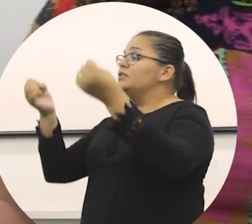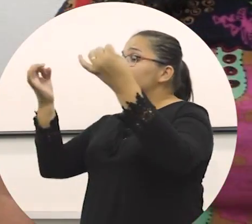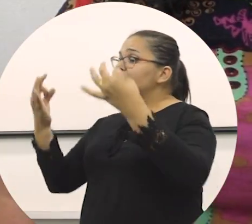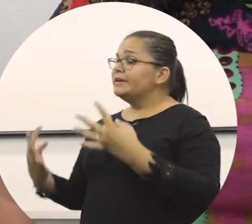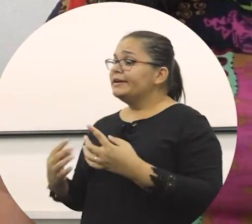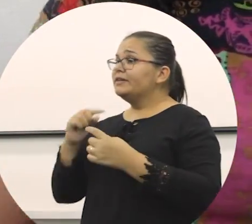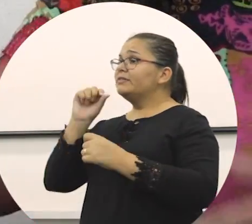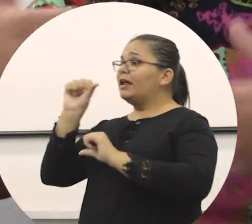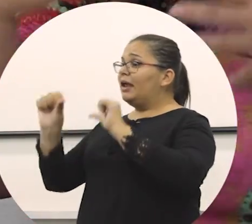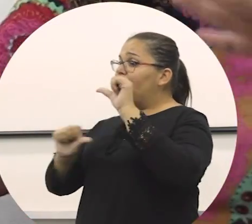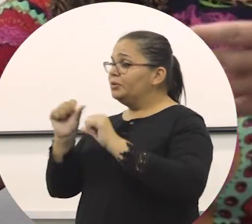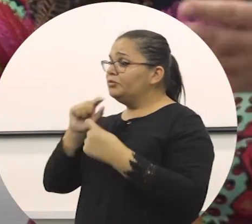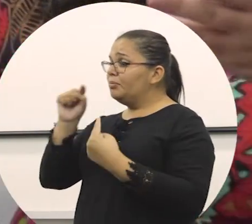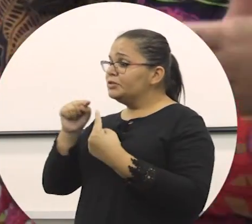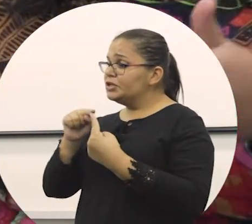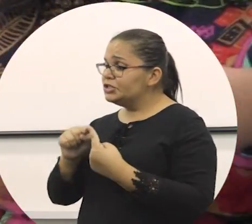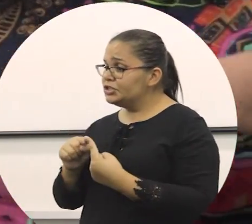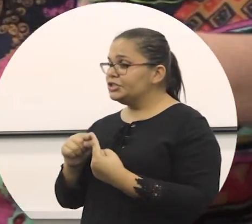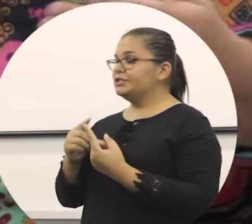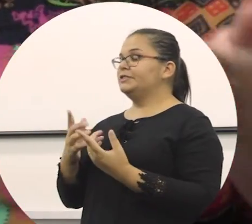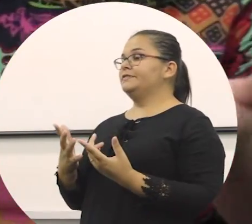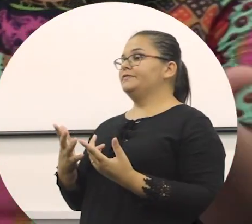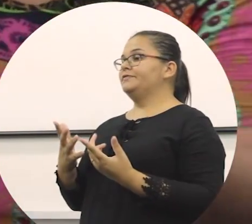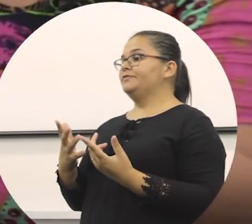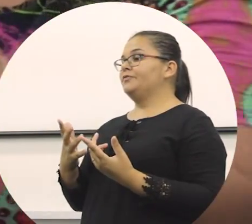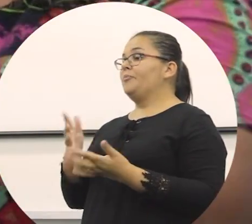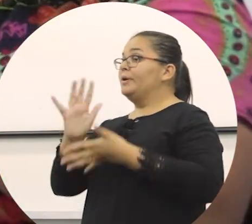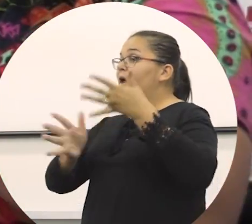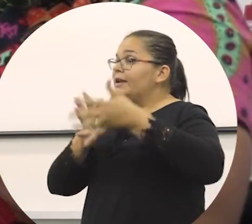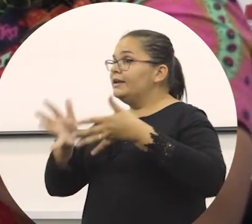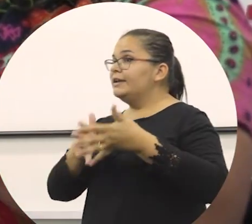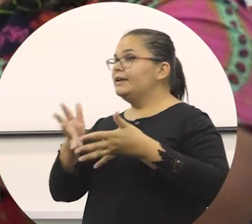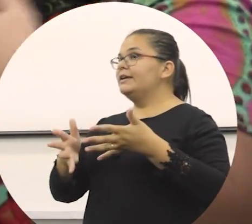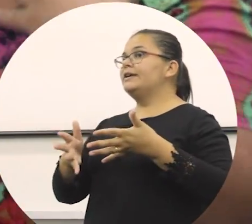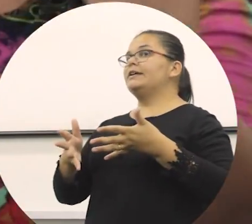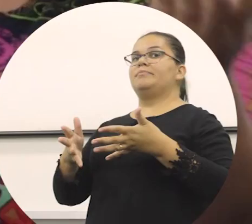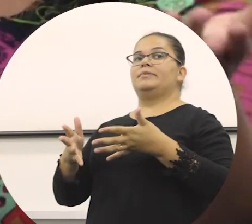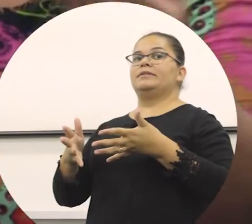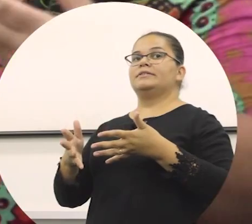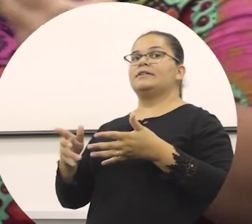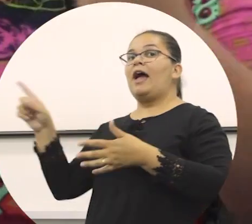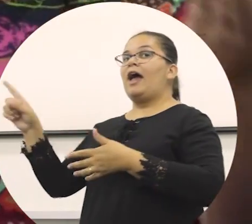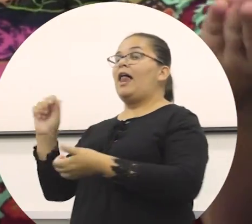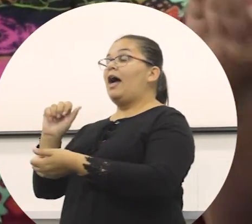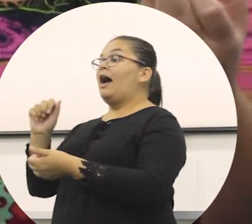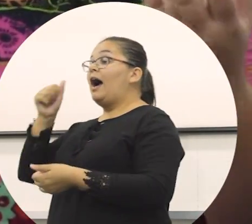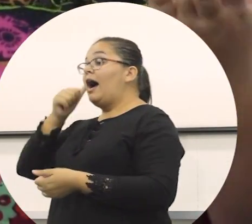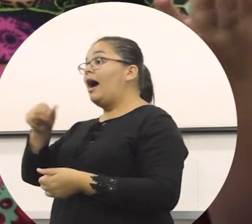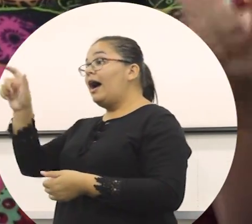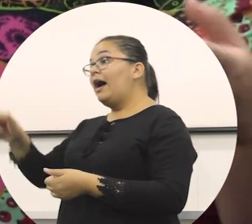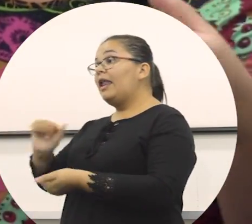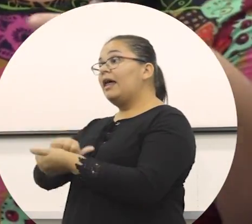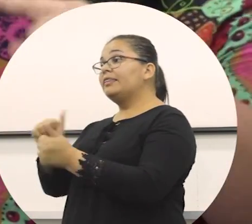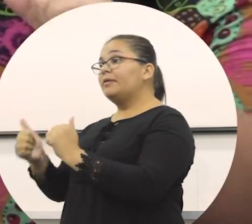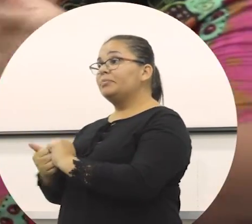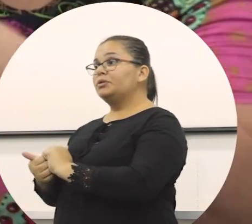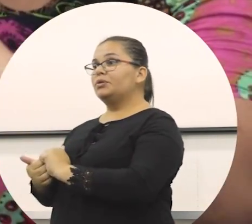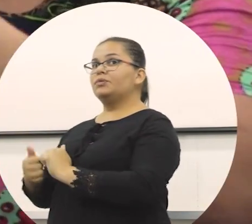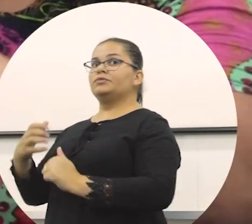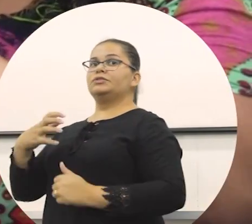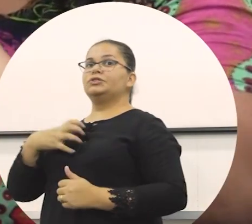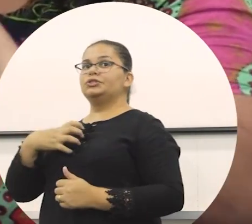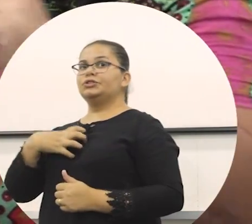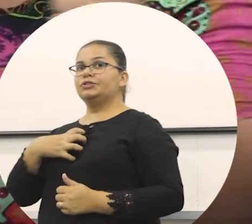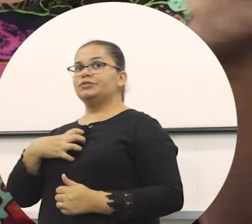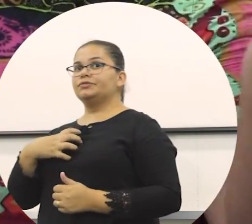aquisição da língua de sinais. Então, muito mais rico do que aquele objetivo que foi passado para ela. Você entendeu? A gente vai ter que